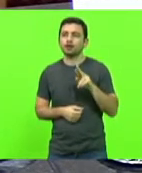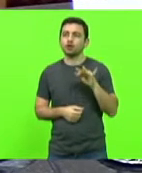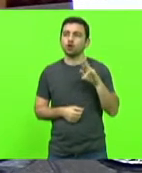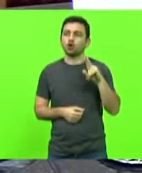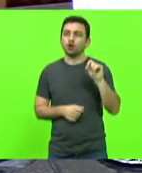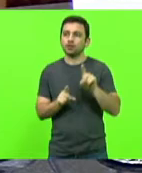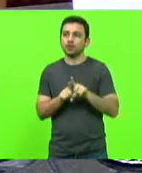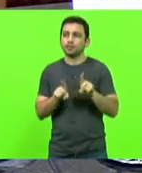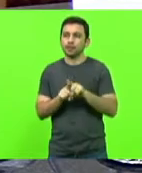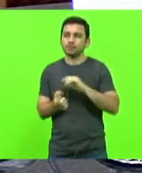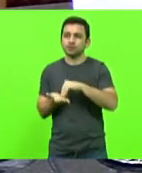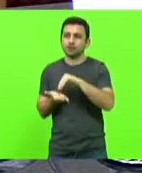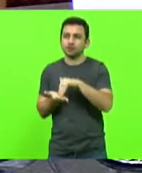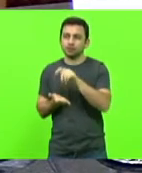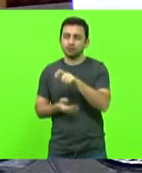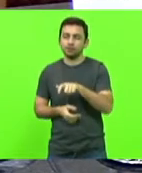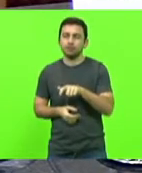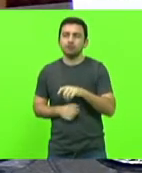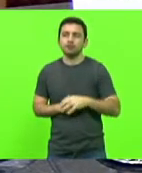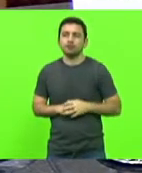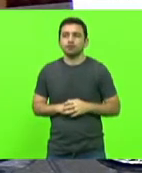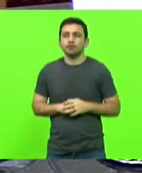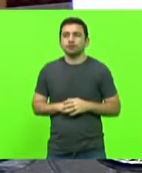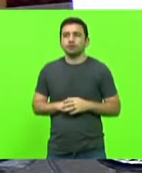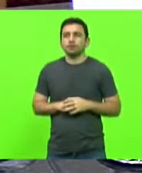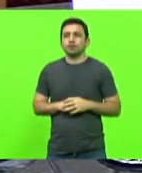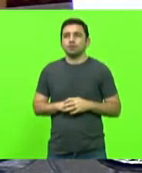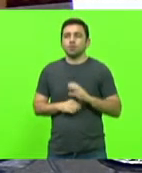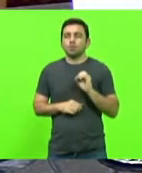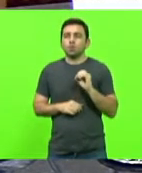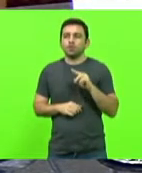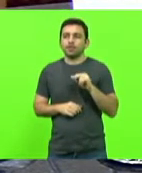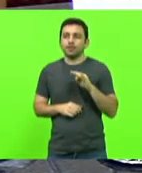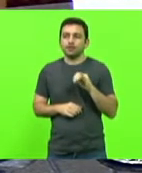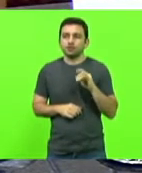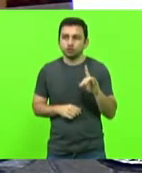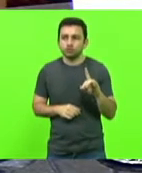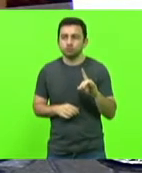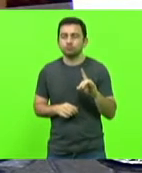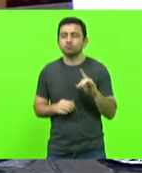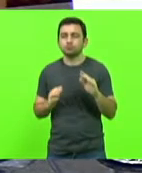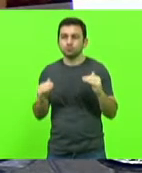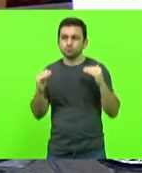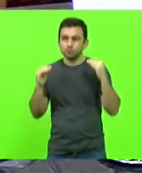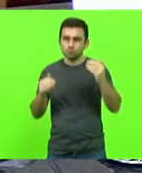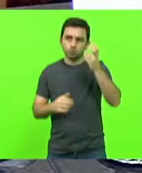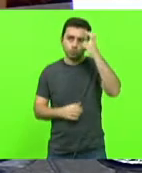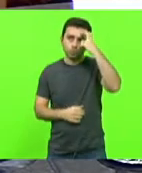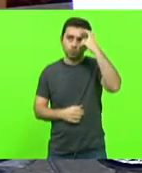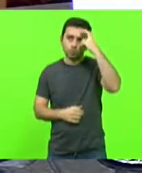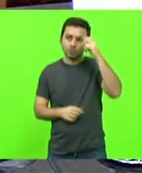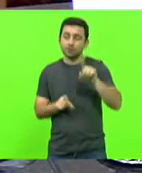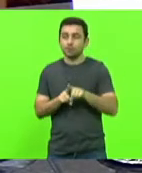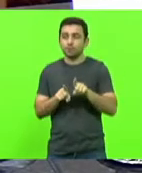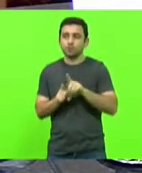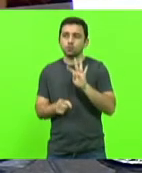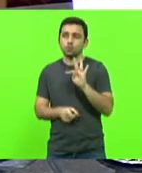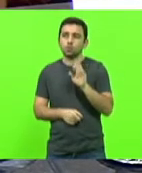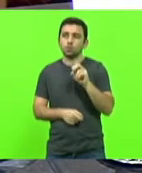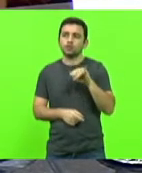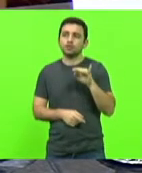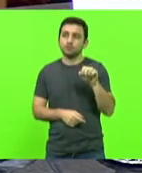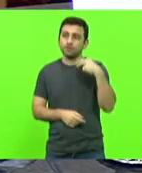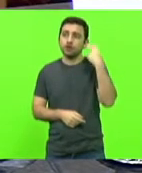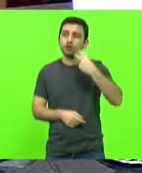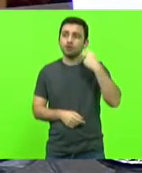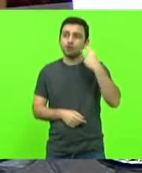de administração daquele município, o Neide Farias, superintendente de cultura, e o Tônio Tibúrcio, vereador